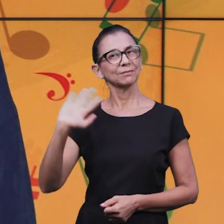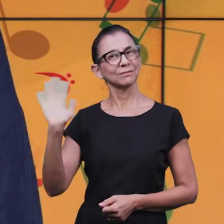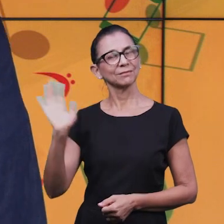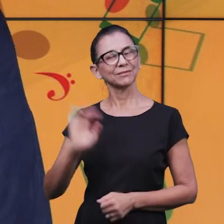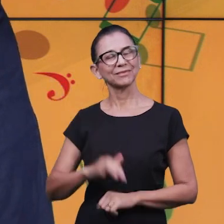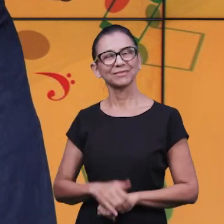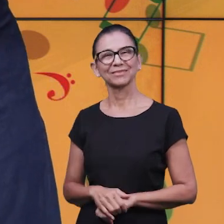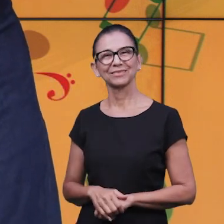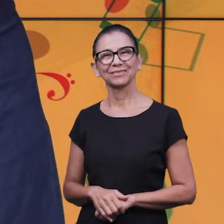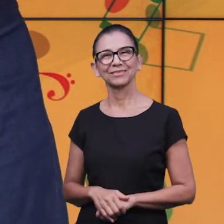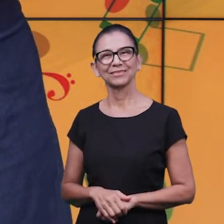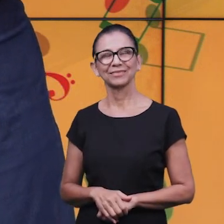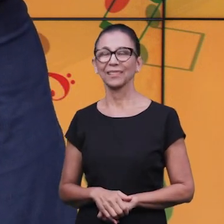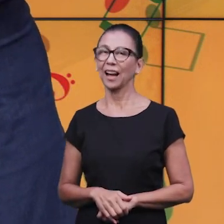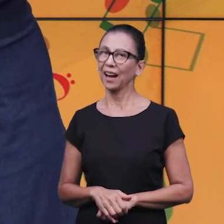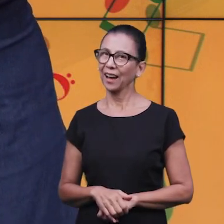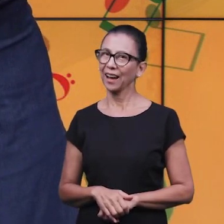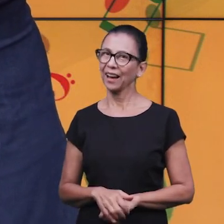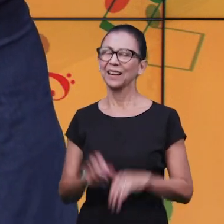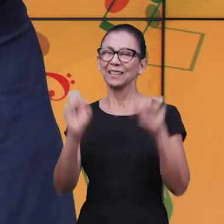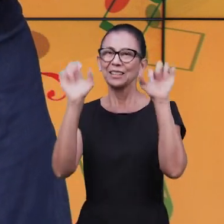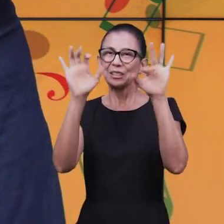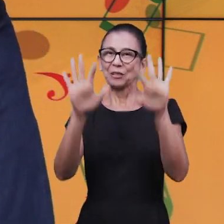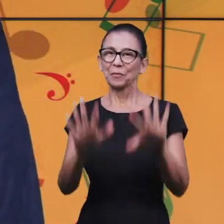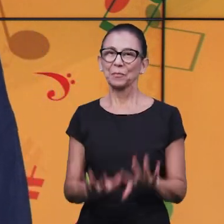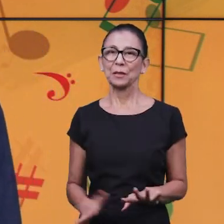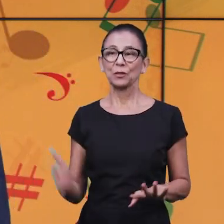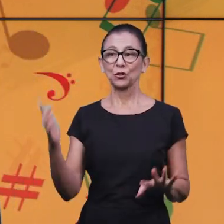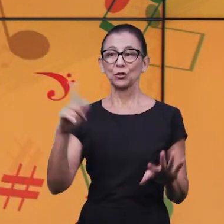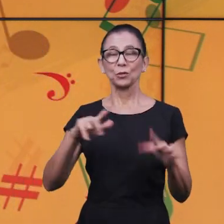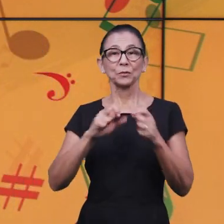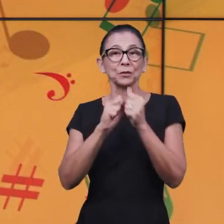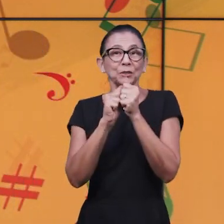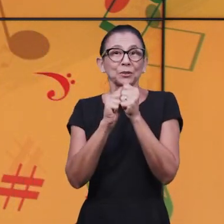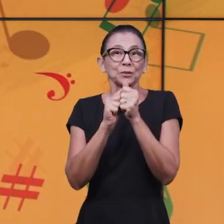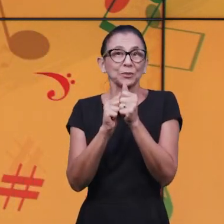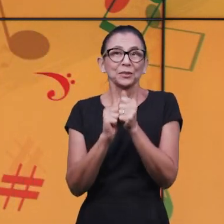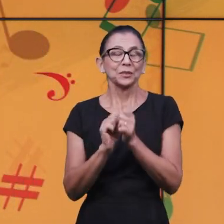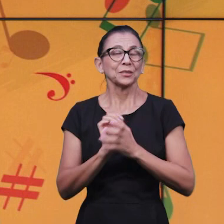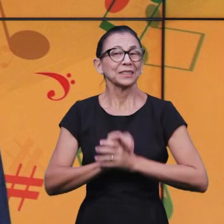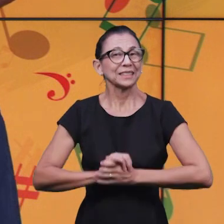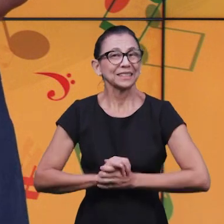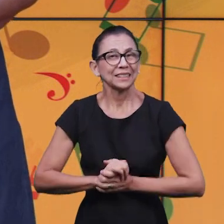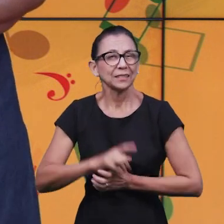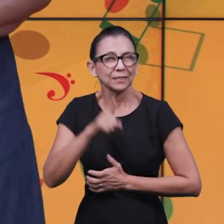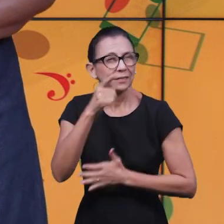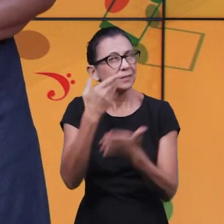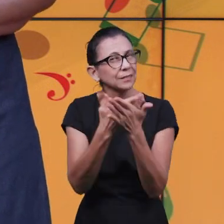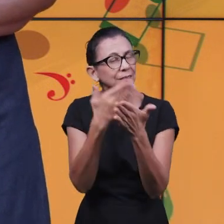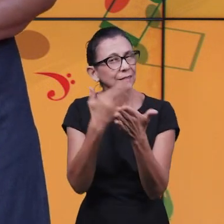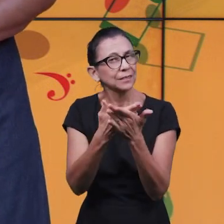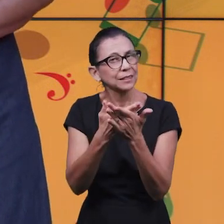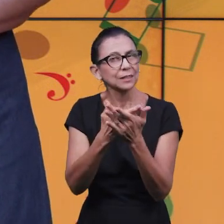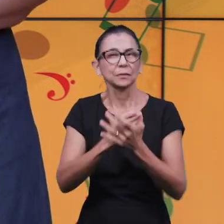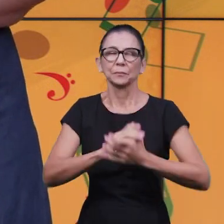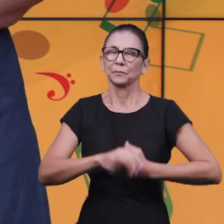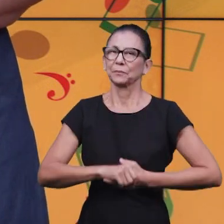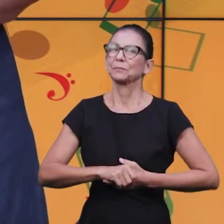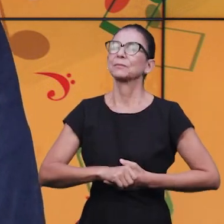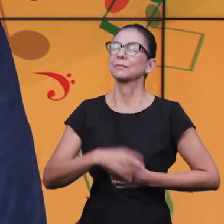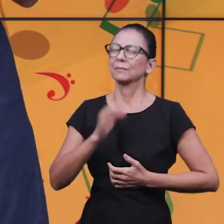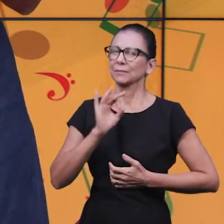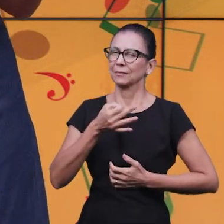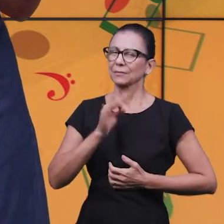Olá, classes! Que bênção estarmos juntos para mais uma aula. E você está estudando? Eu sei que